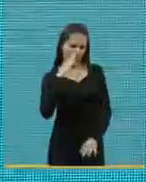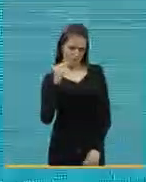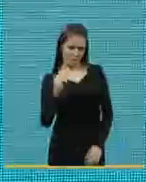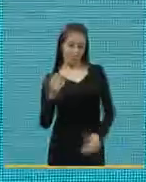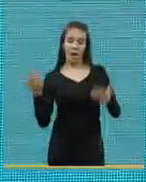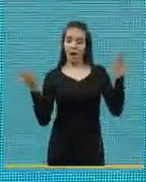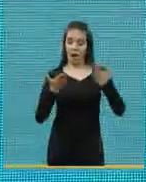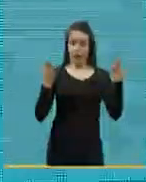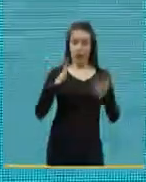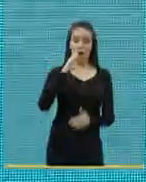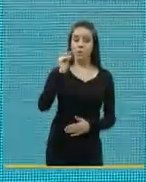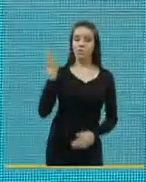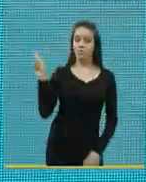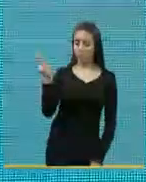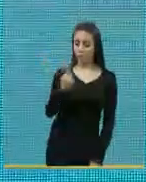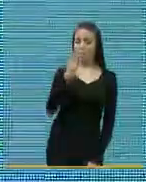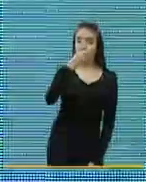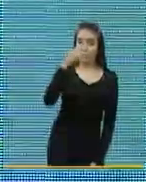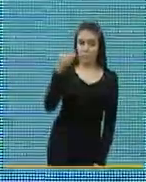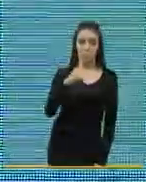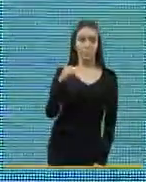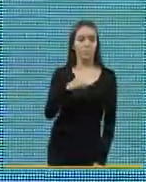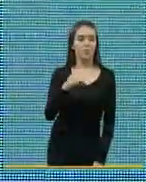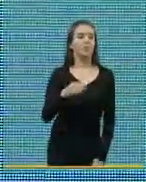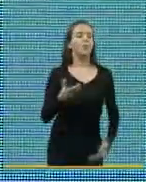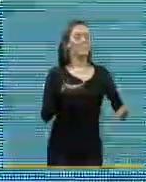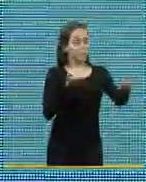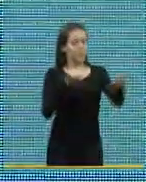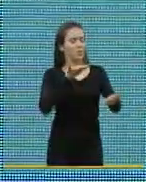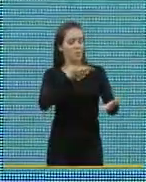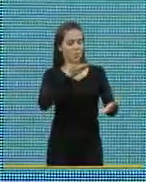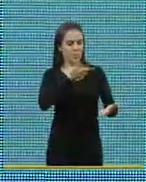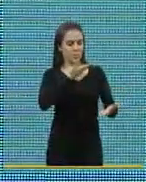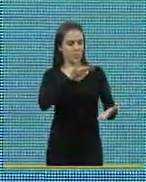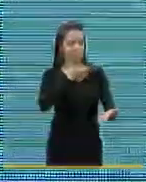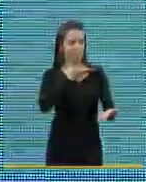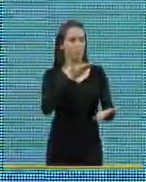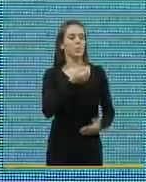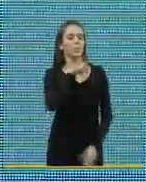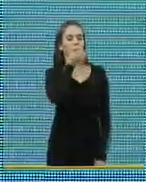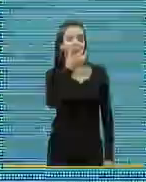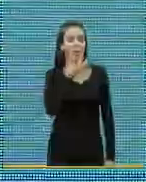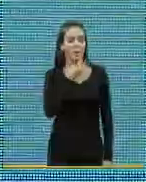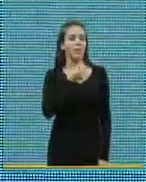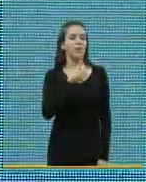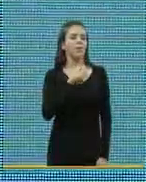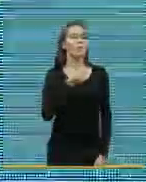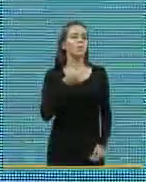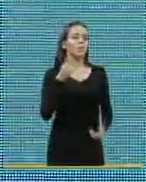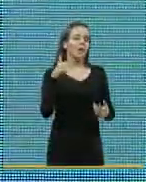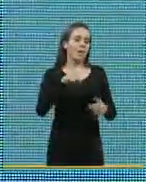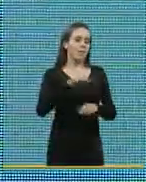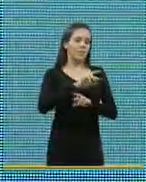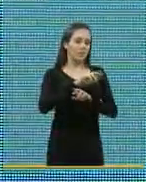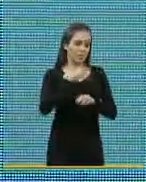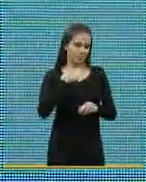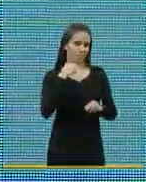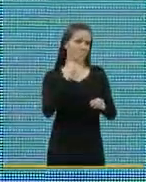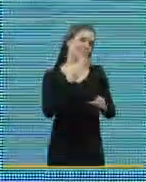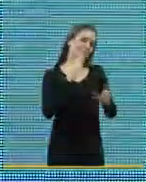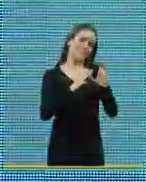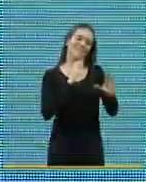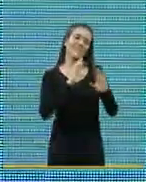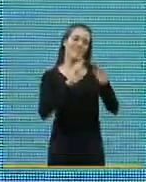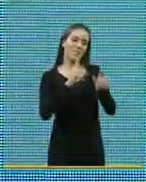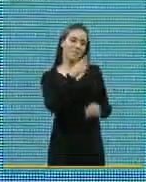a resposta candidato meu estimado companheiro guilherme boulos é que tenho muita alegria de ter muita convergência afinidade com você só